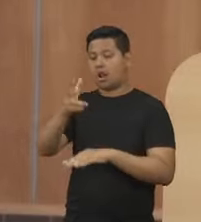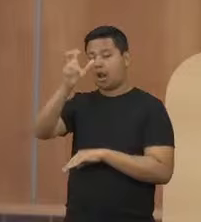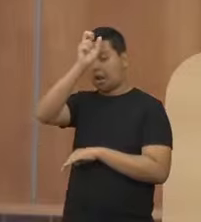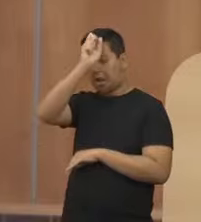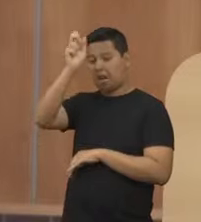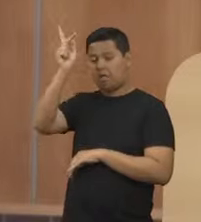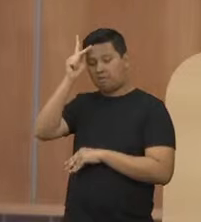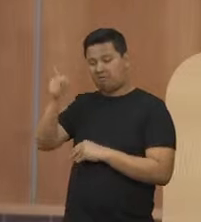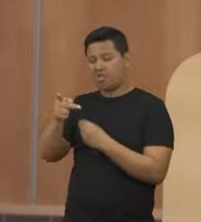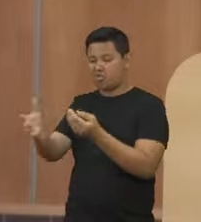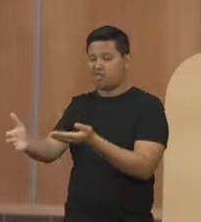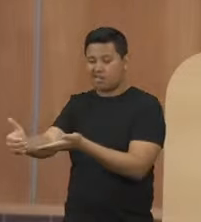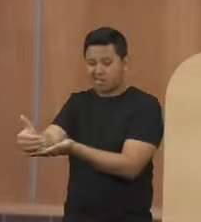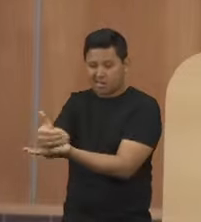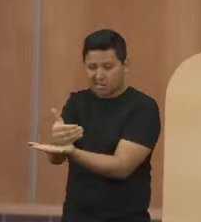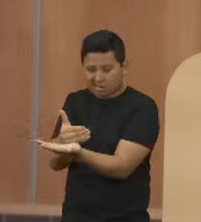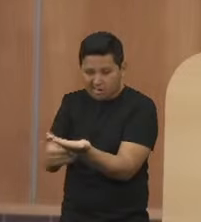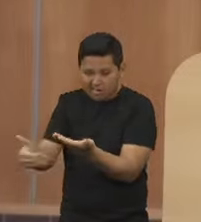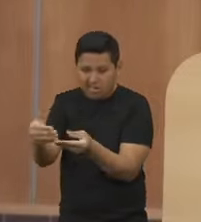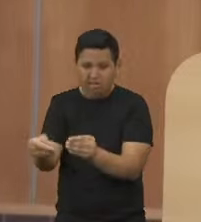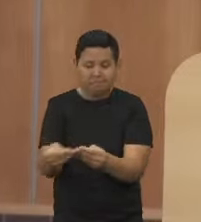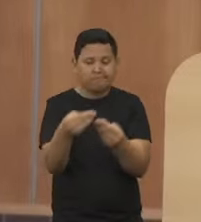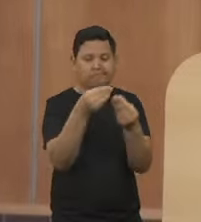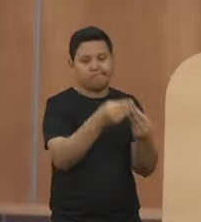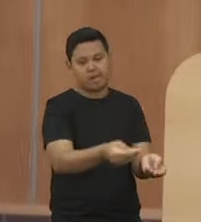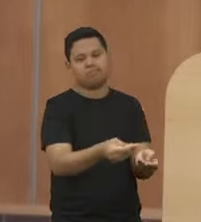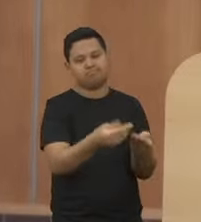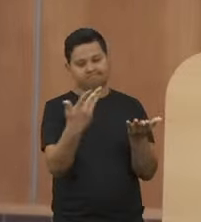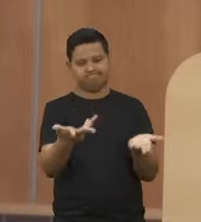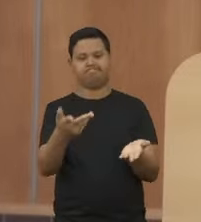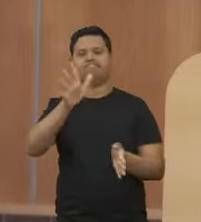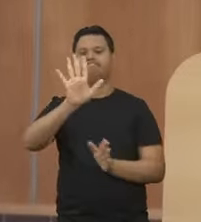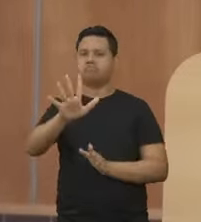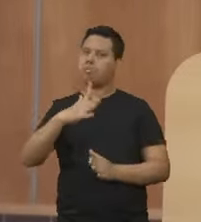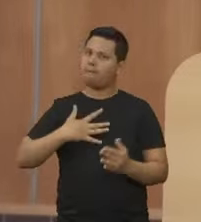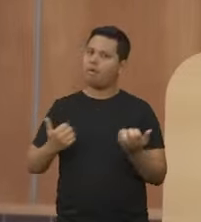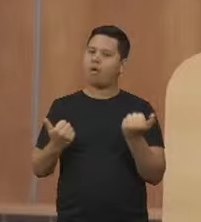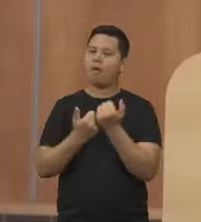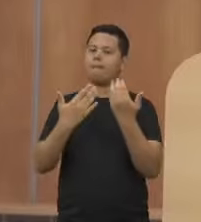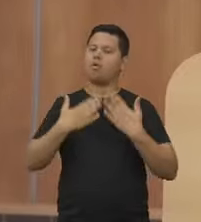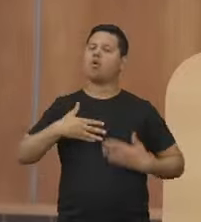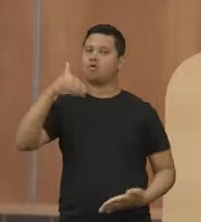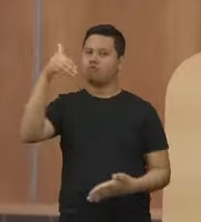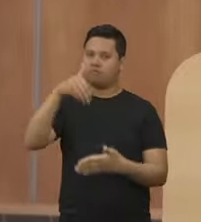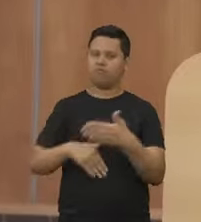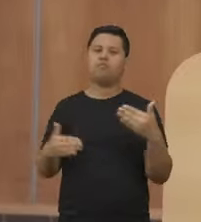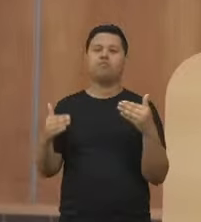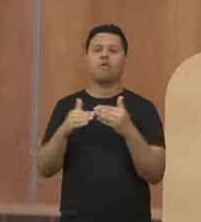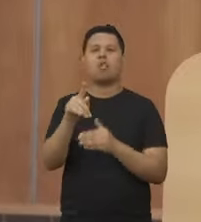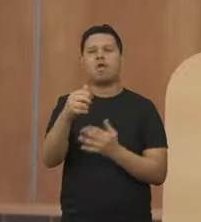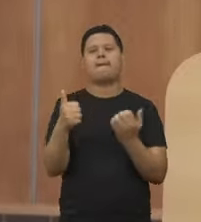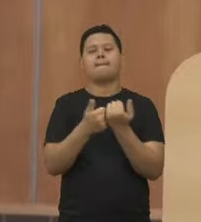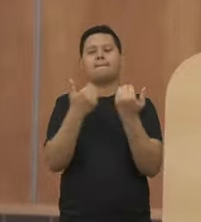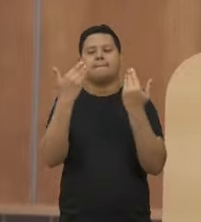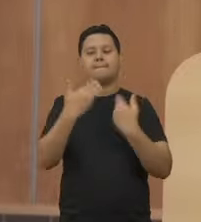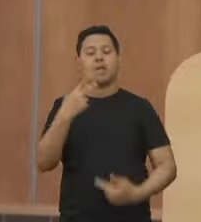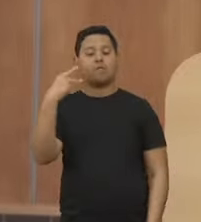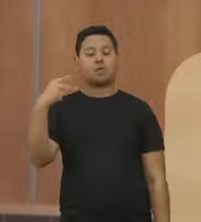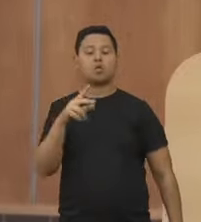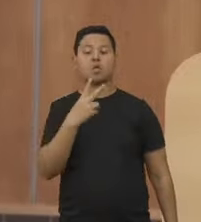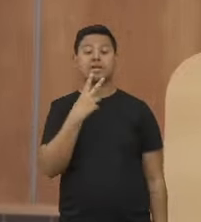aterro. Então, pode contar com esse vereador Valmir. Vou votar favorável e conta comigo.